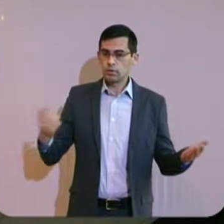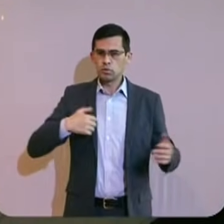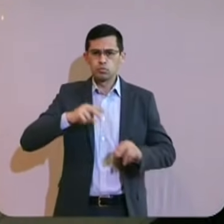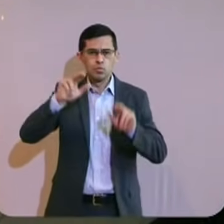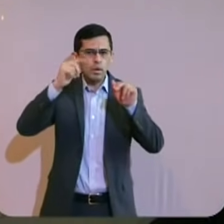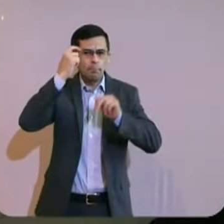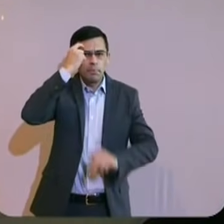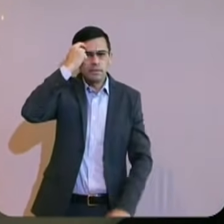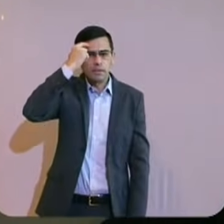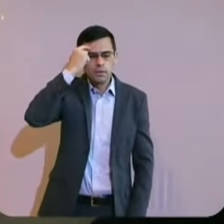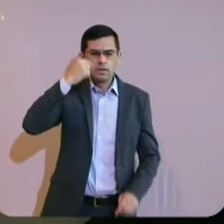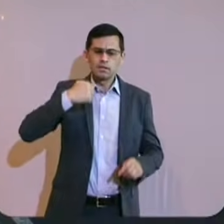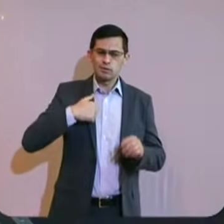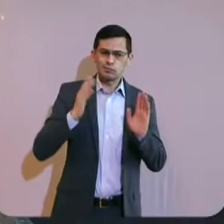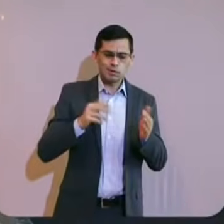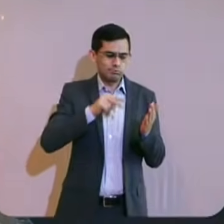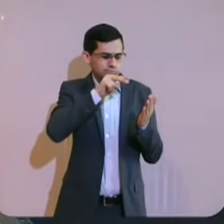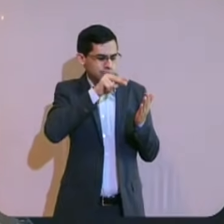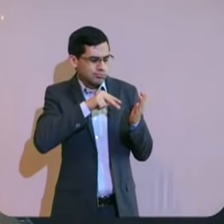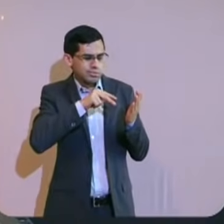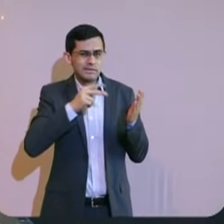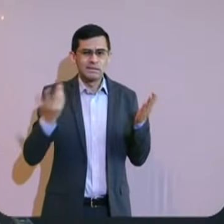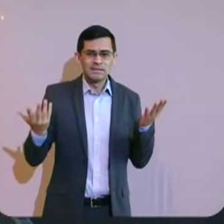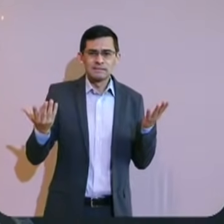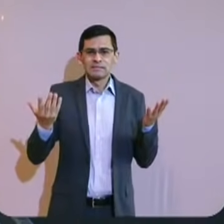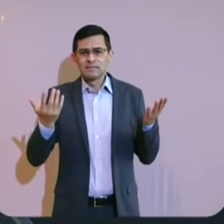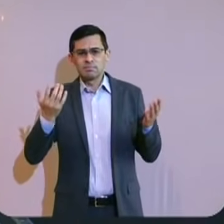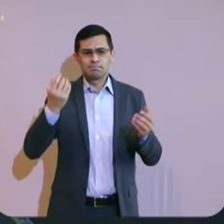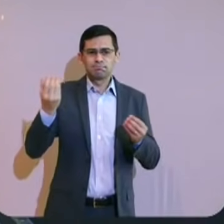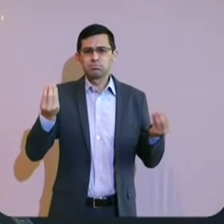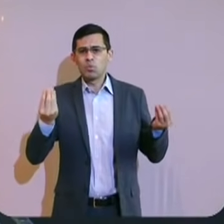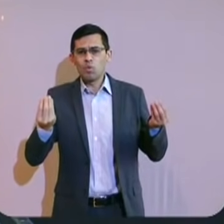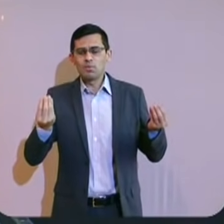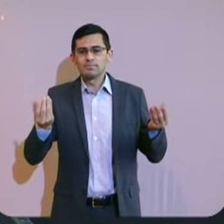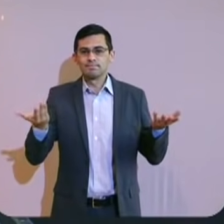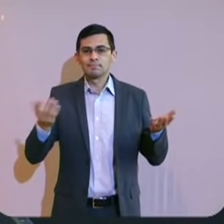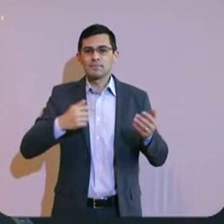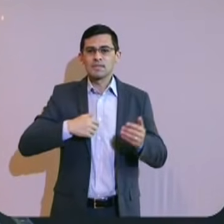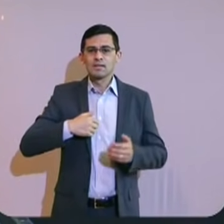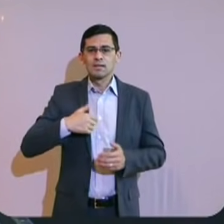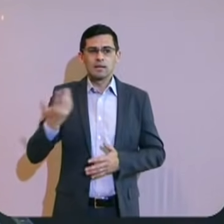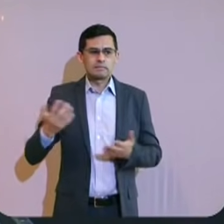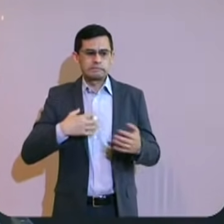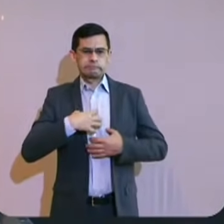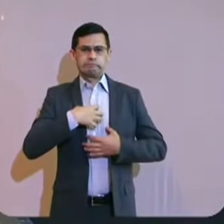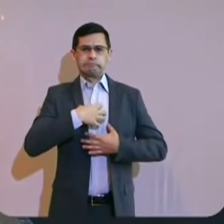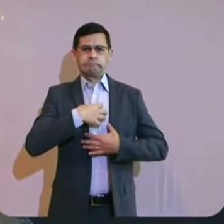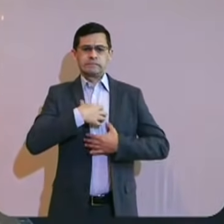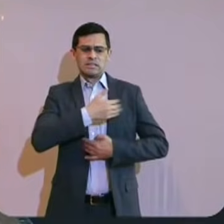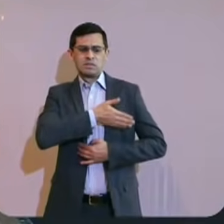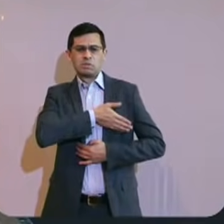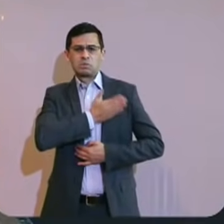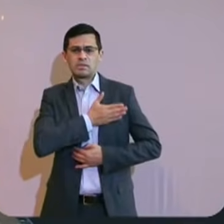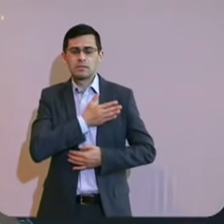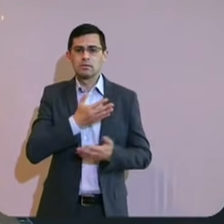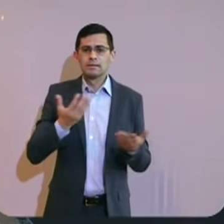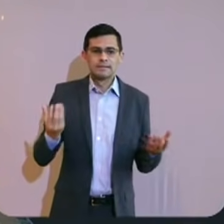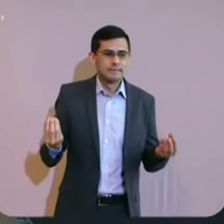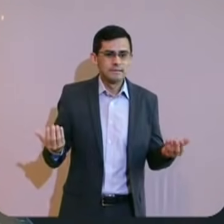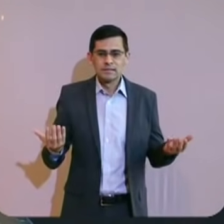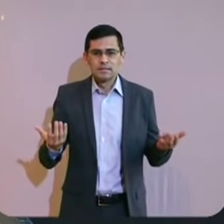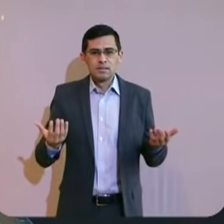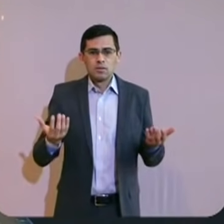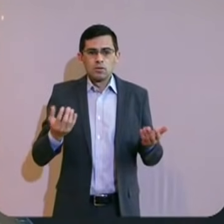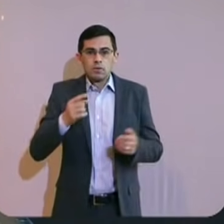tinha pensado, né? Eu já tinha pensado, nunca é mal dizer, mas eu fiquei assim com um sentimento no coração, né?